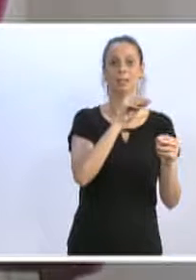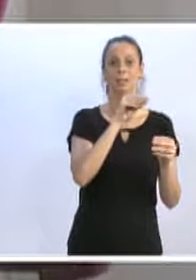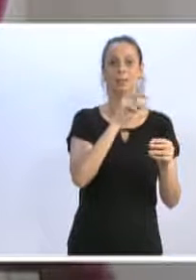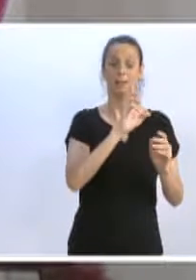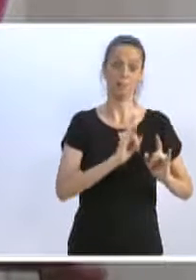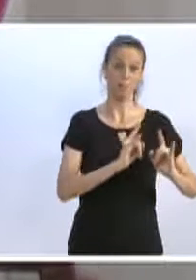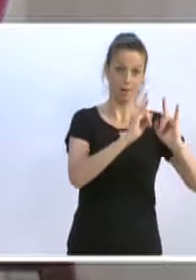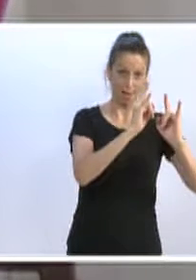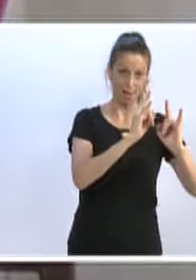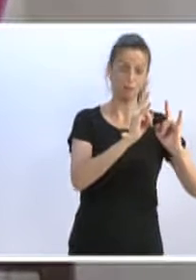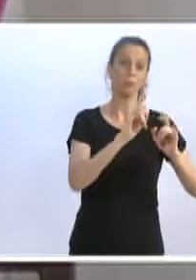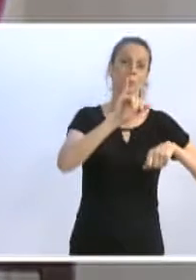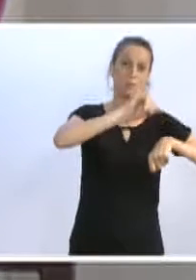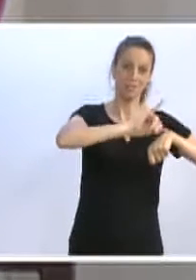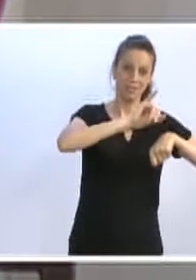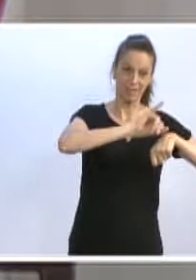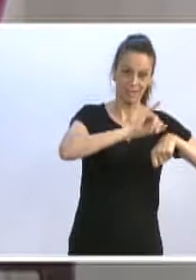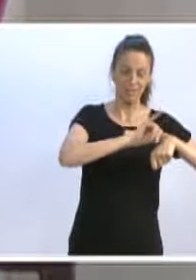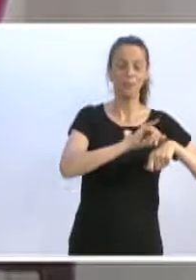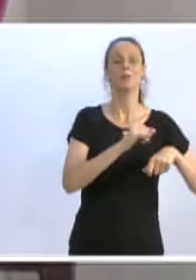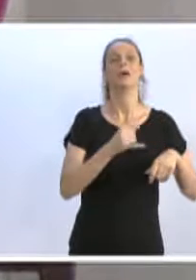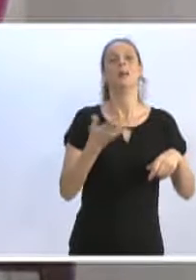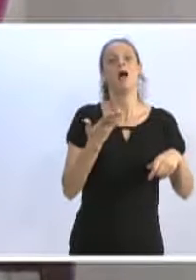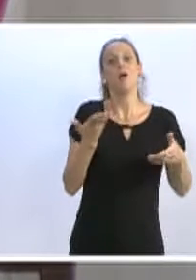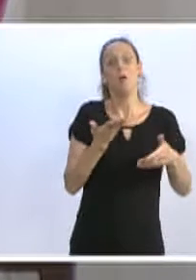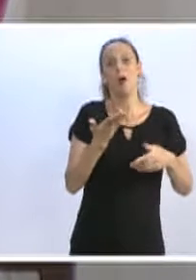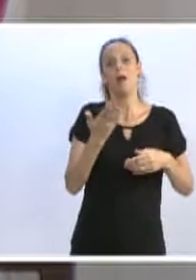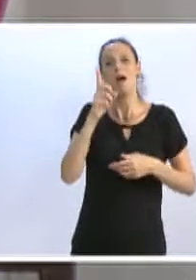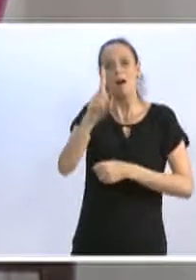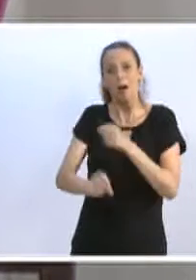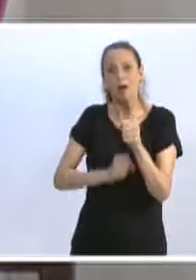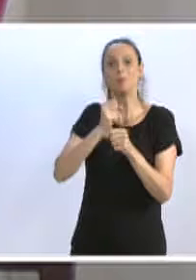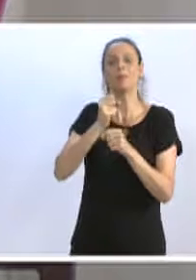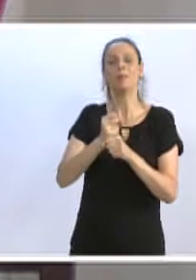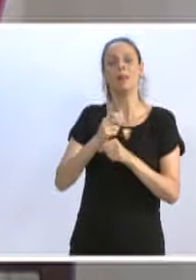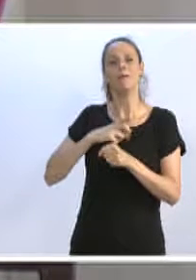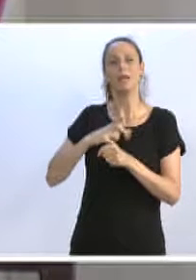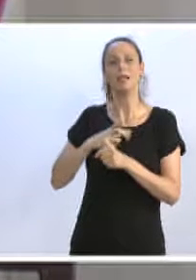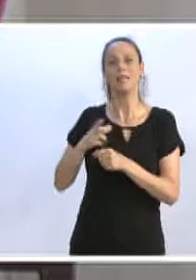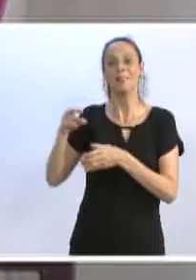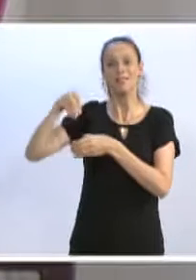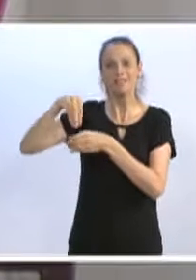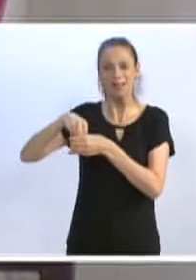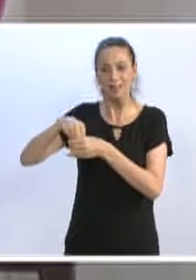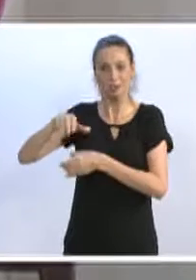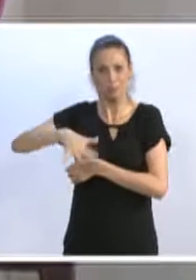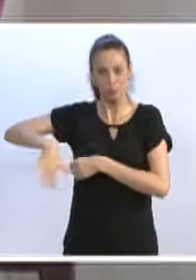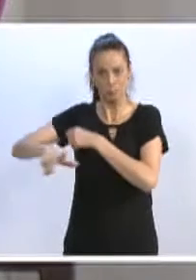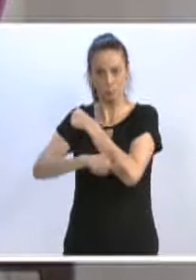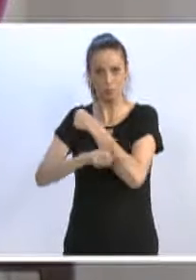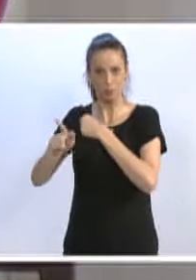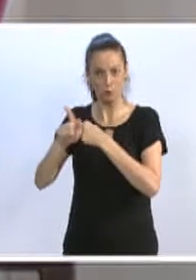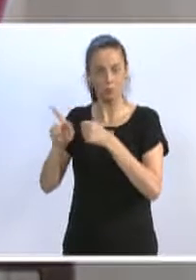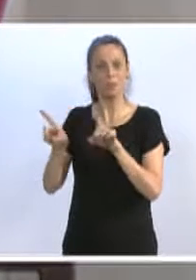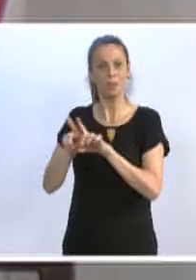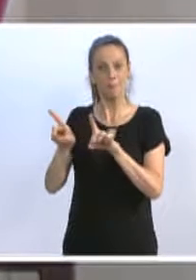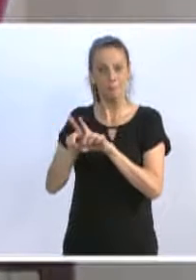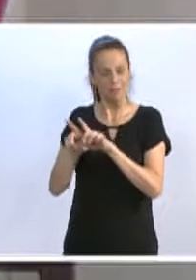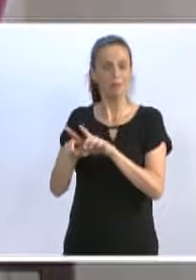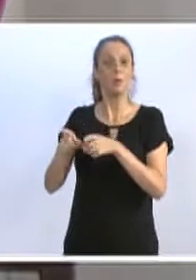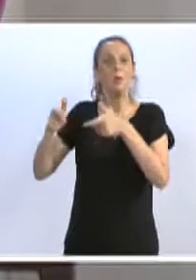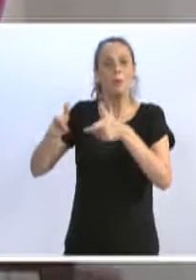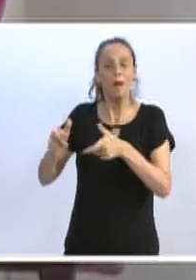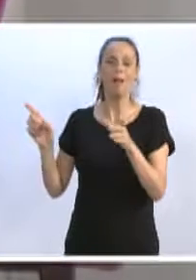será mais no dia 17 de dezembro agora deste ano será no dia 22 de março os motivos foram em função